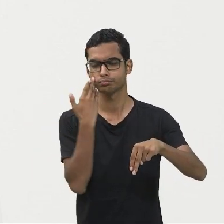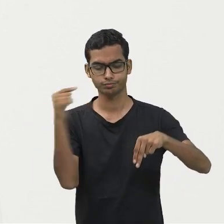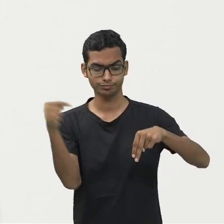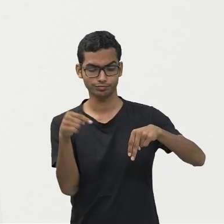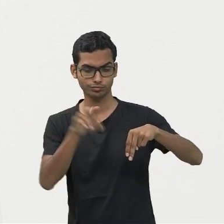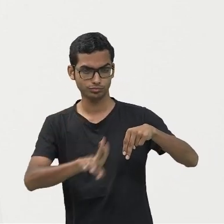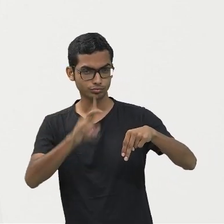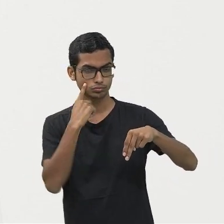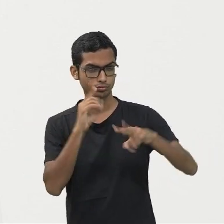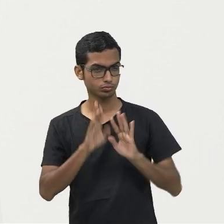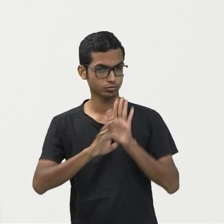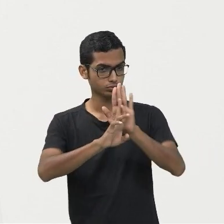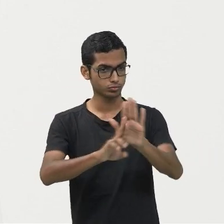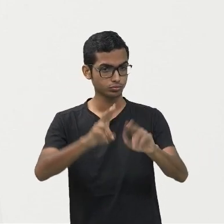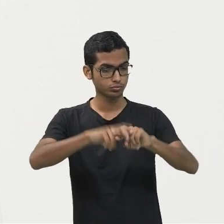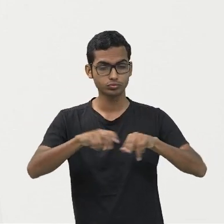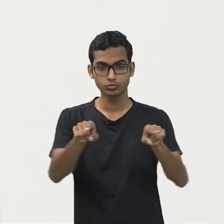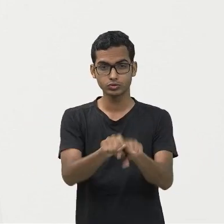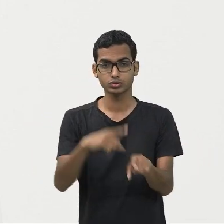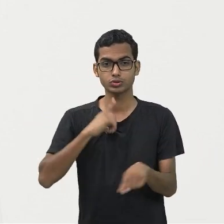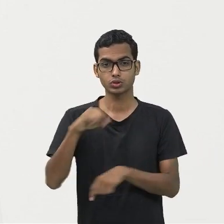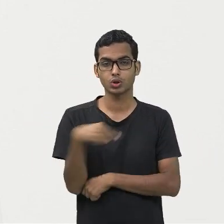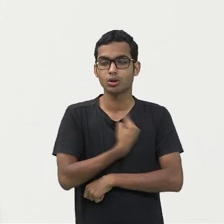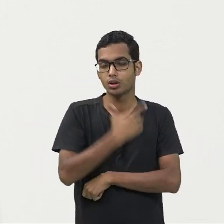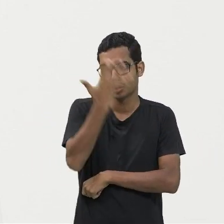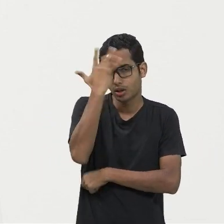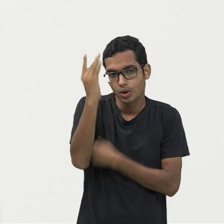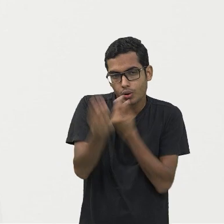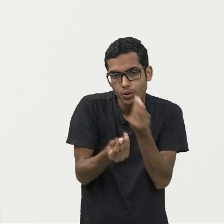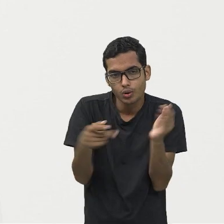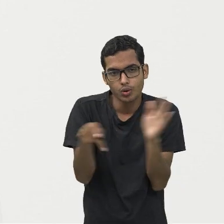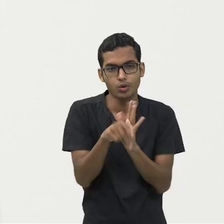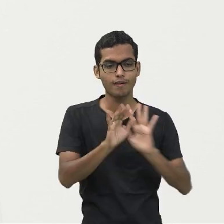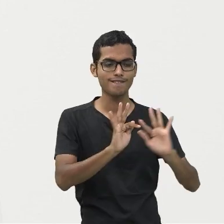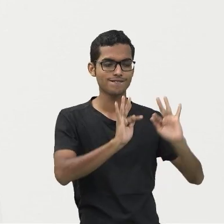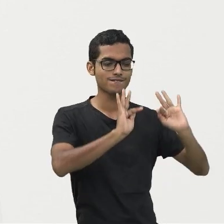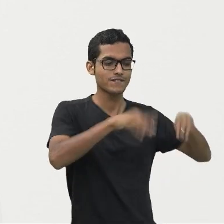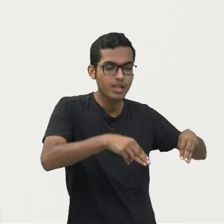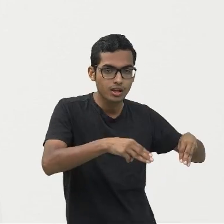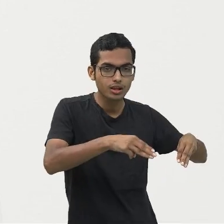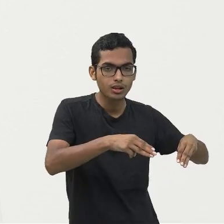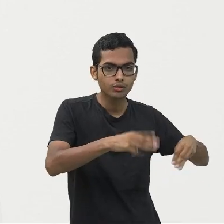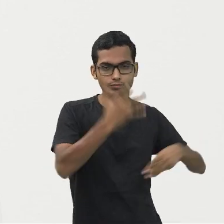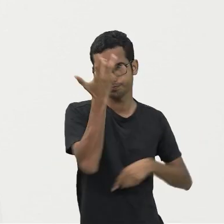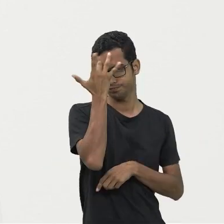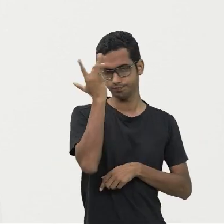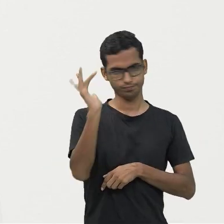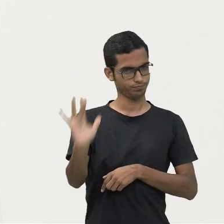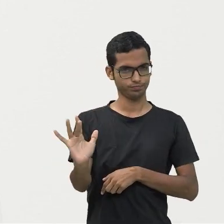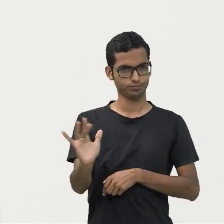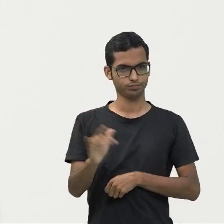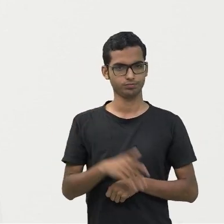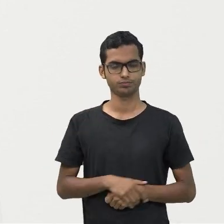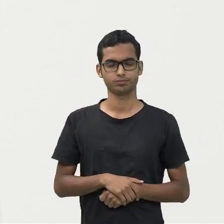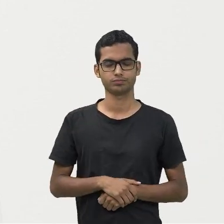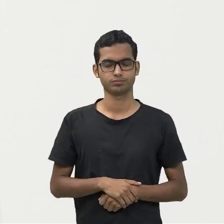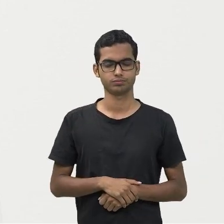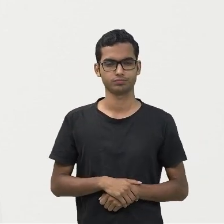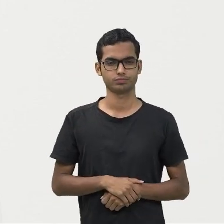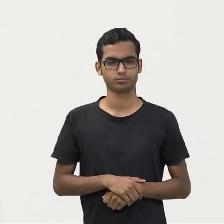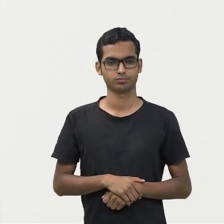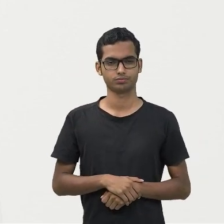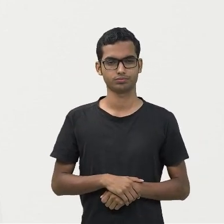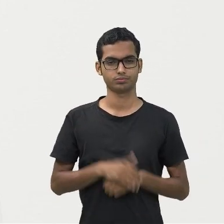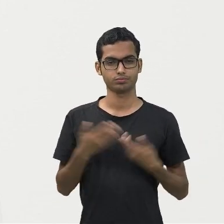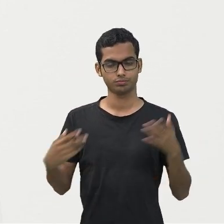gente vai representar porque a gente não sabe ainda aqui onde é que fica o final da sequência, tá? Então,